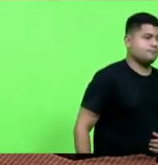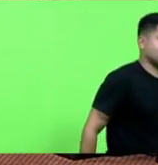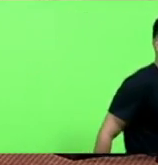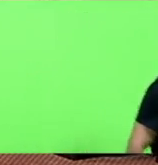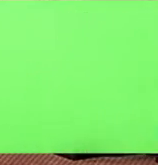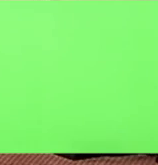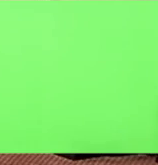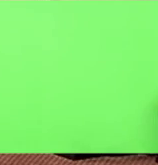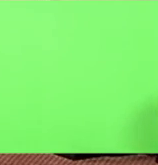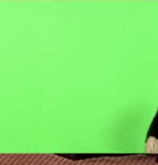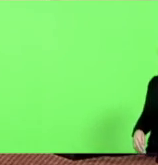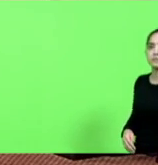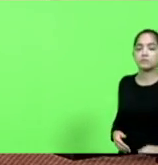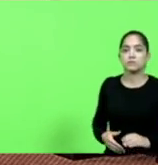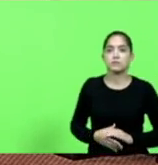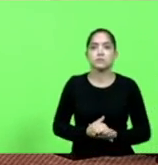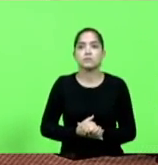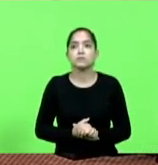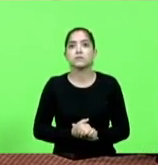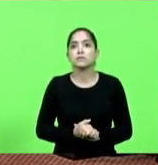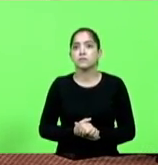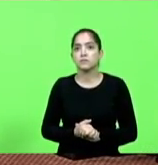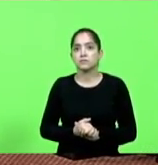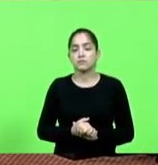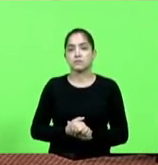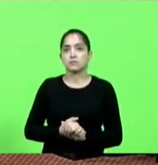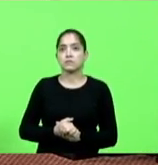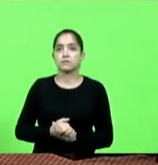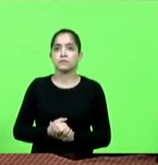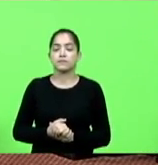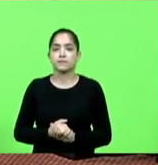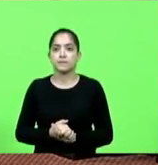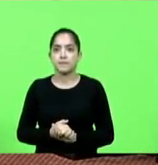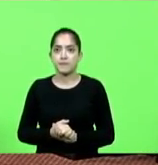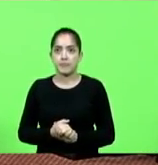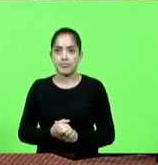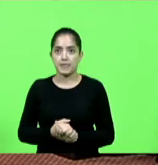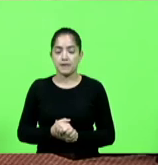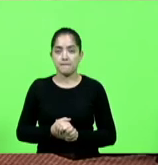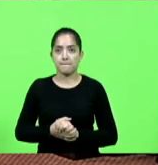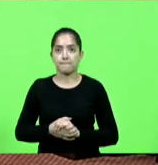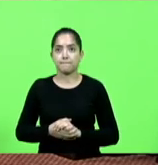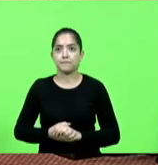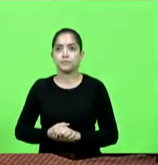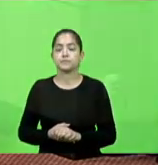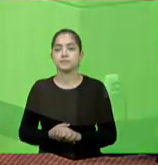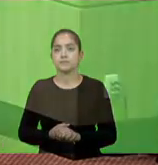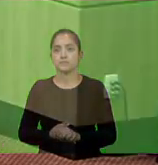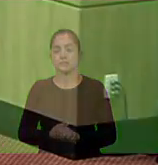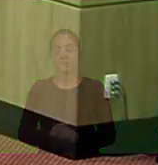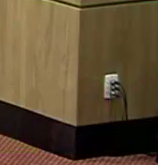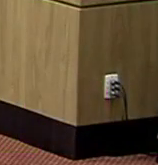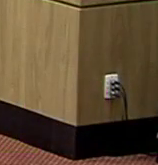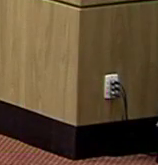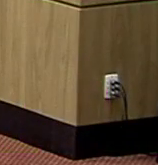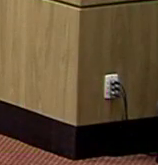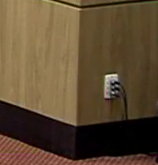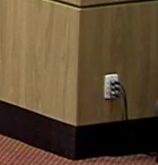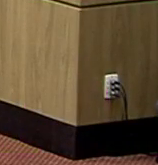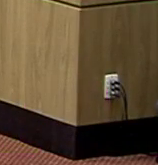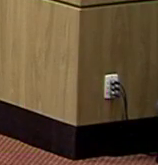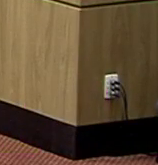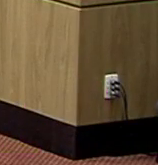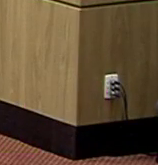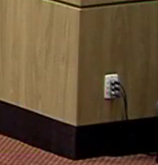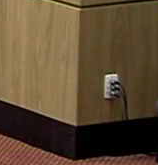presente sessão e convoca outra extraordinária para as 16 horas e 30 minutos. Está encerrada a presente sessão. Obrigado.